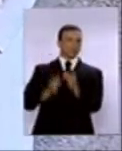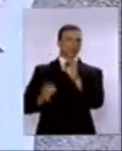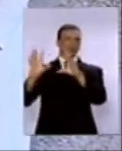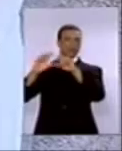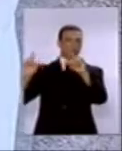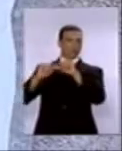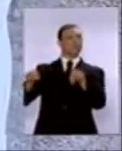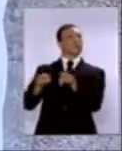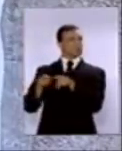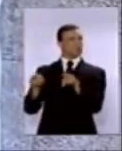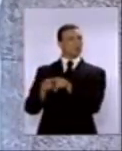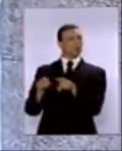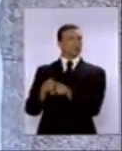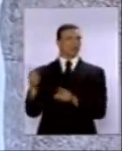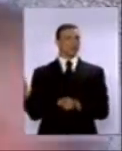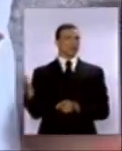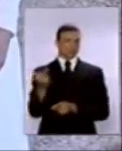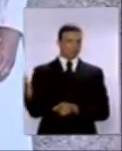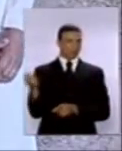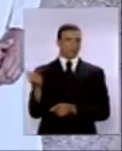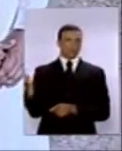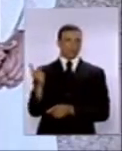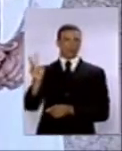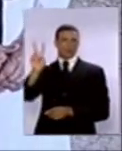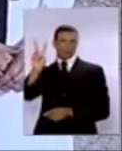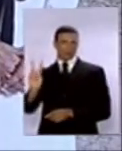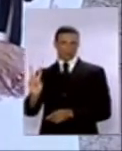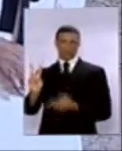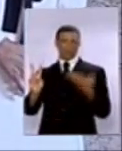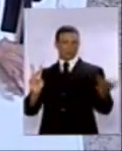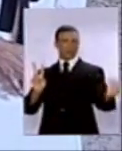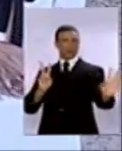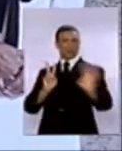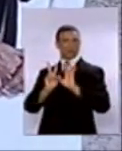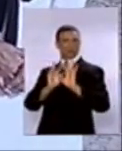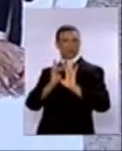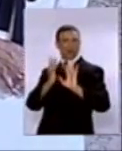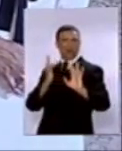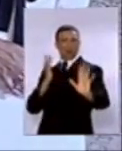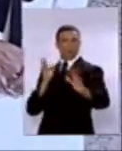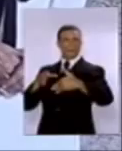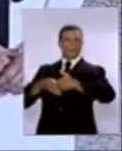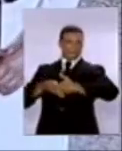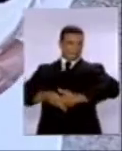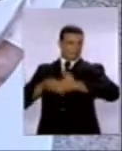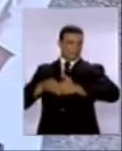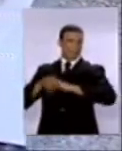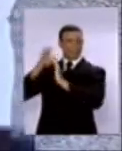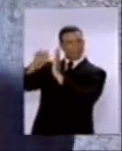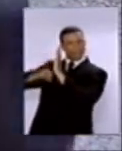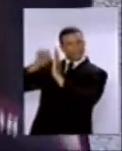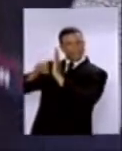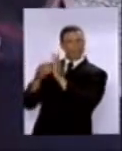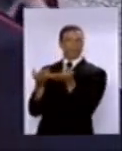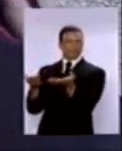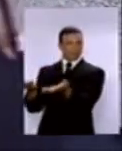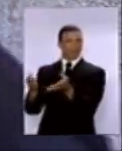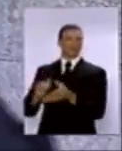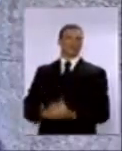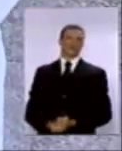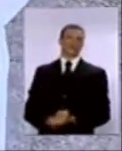acompanhando portanto o ministro teori zavascki nos comprimentos que aconteceram dentro de instantes essa imagem do outro lado portanto